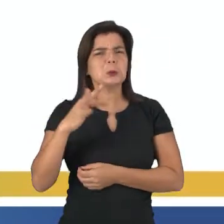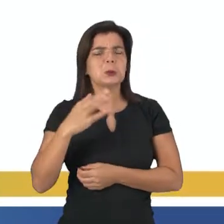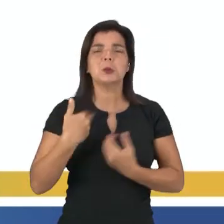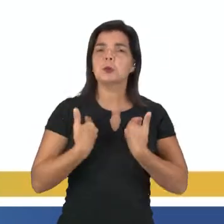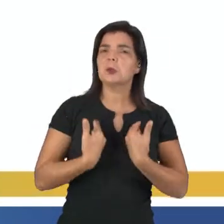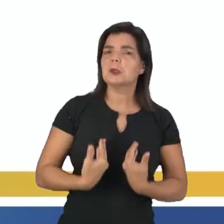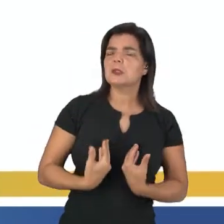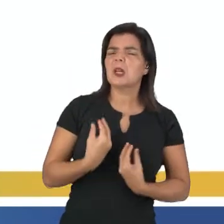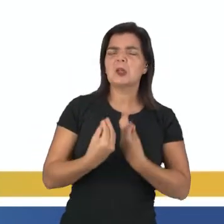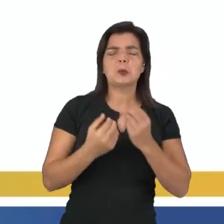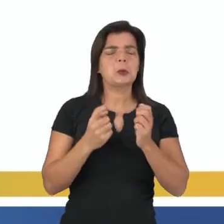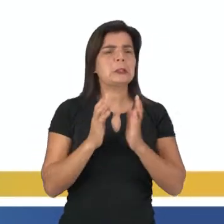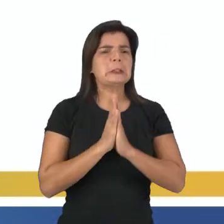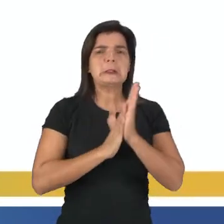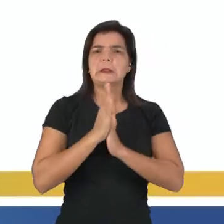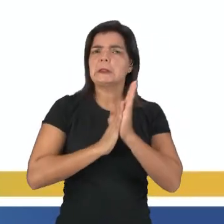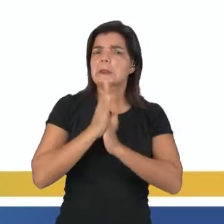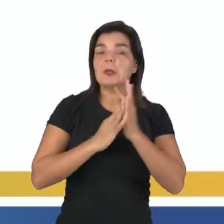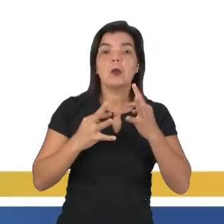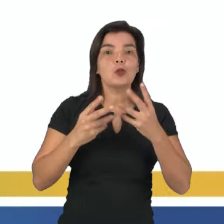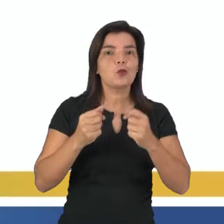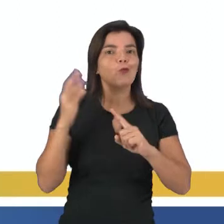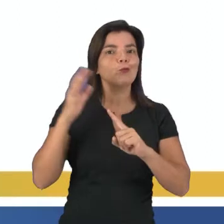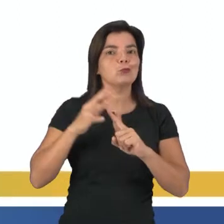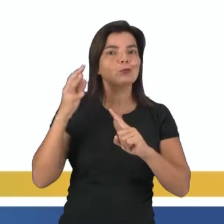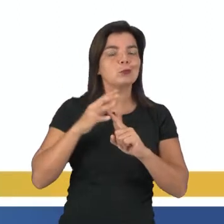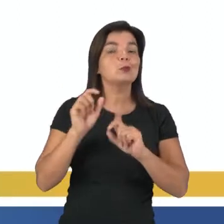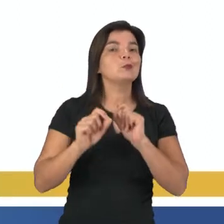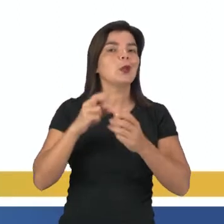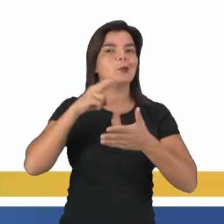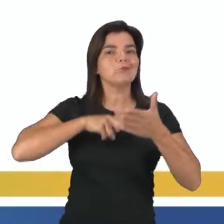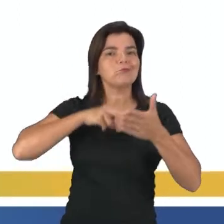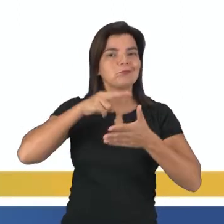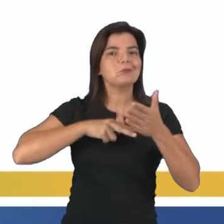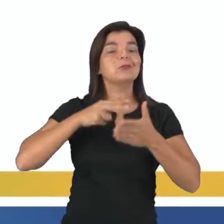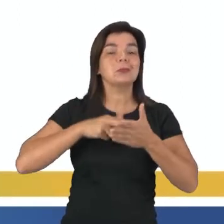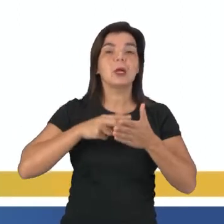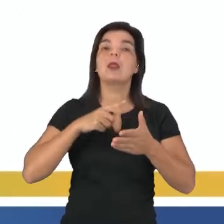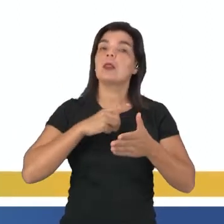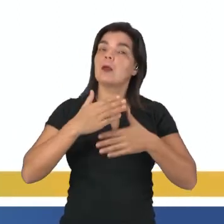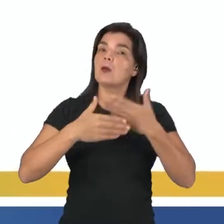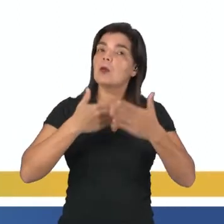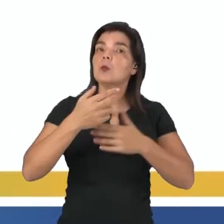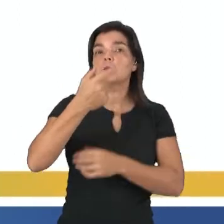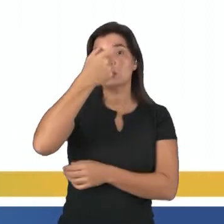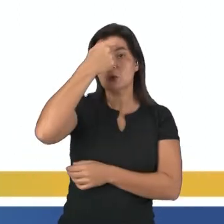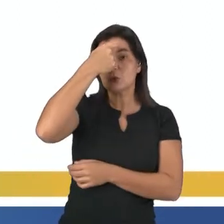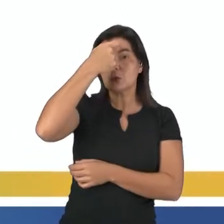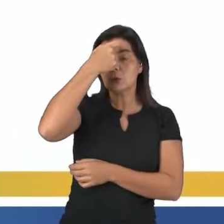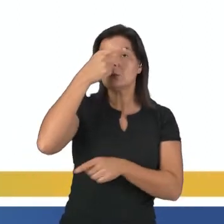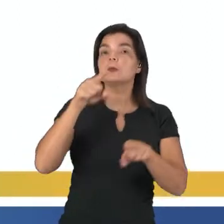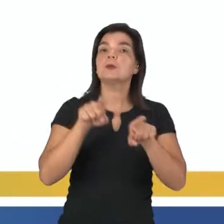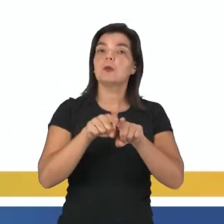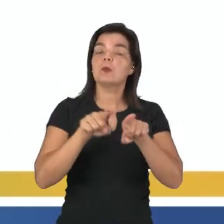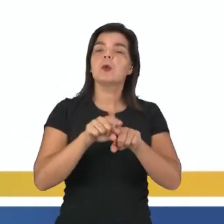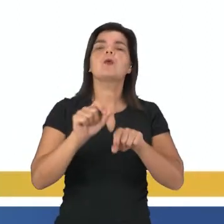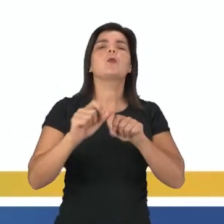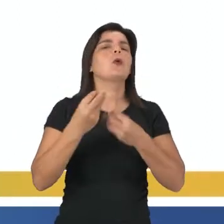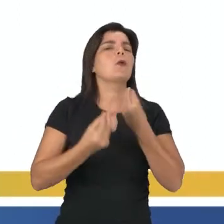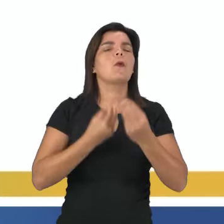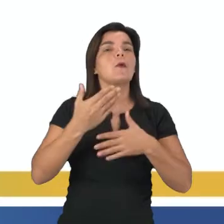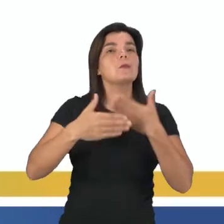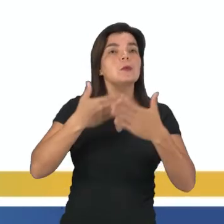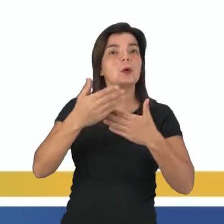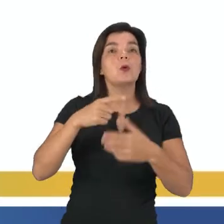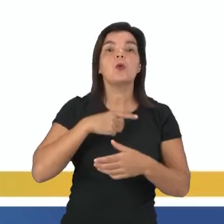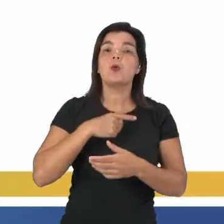estou cansado, estou estressado, tudo isso influencia na leitura, né. Tem o processo cognitivo. O que é o processo